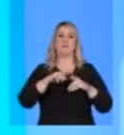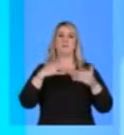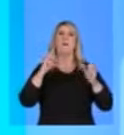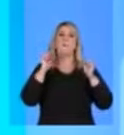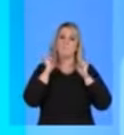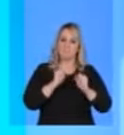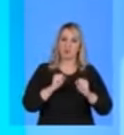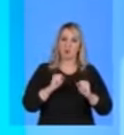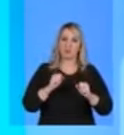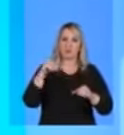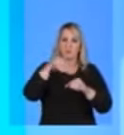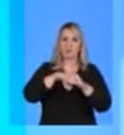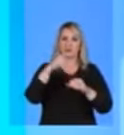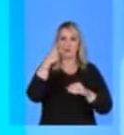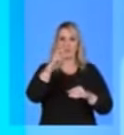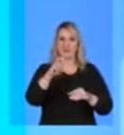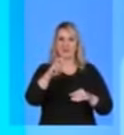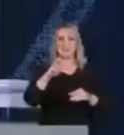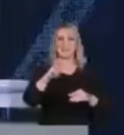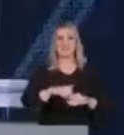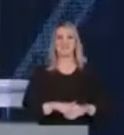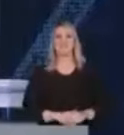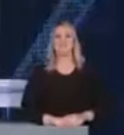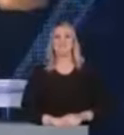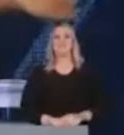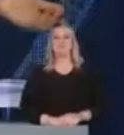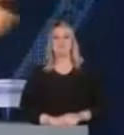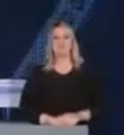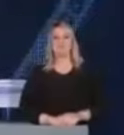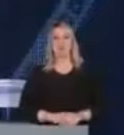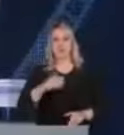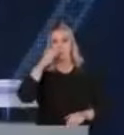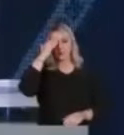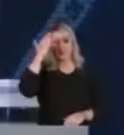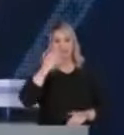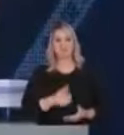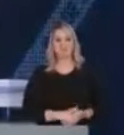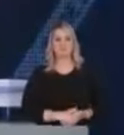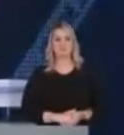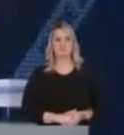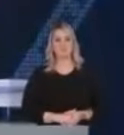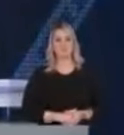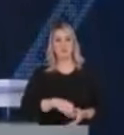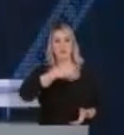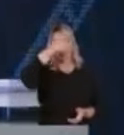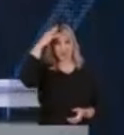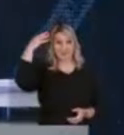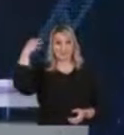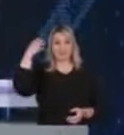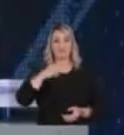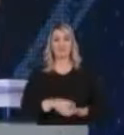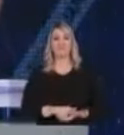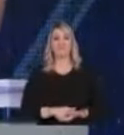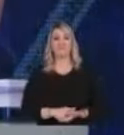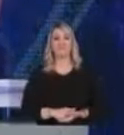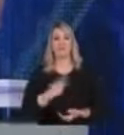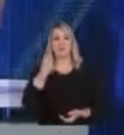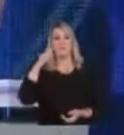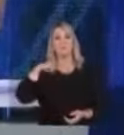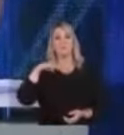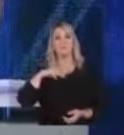muito mais para votar no 15 Pedro Paulo Obrigada candidato vamos agora a vez de Alessandro Molon tem um minuto para suas